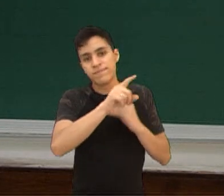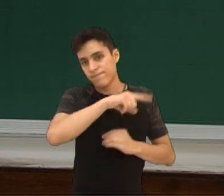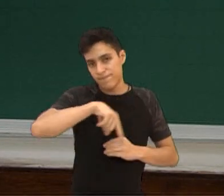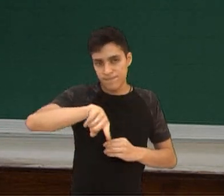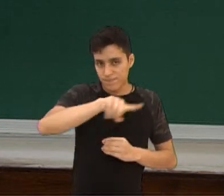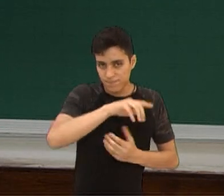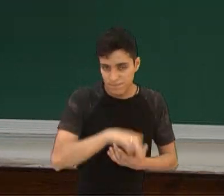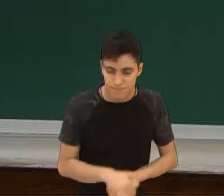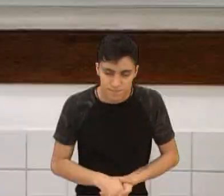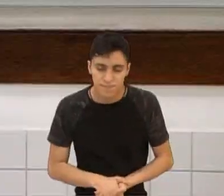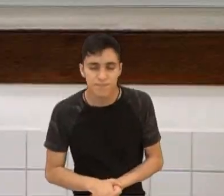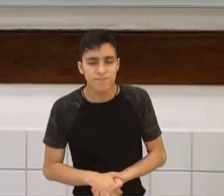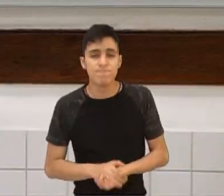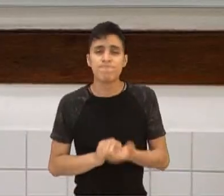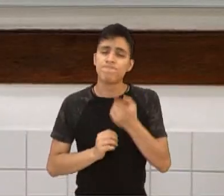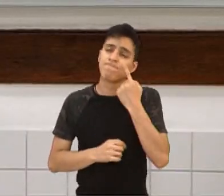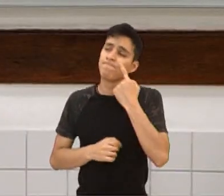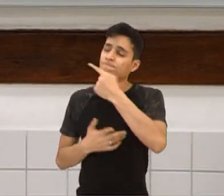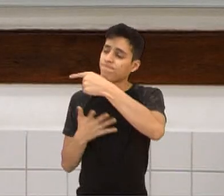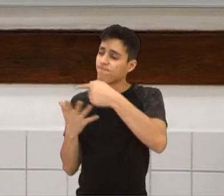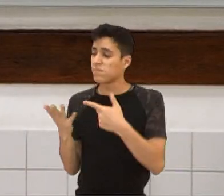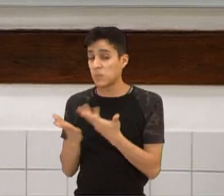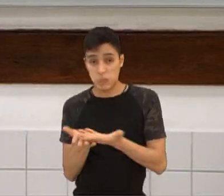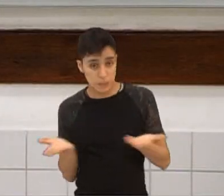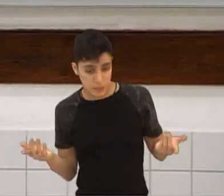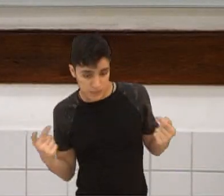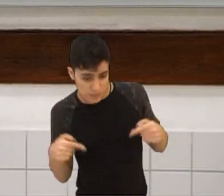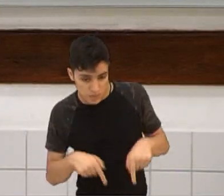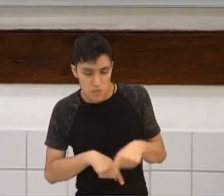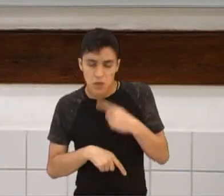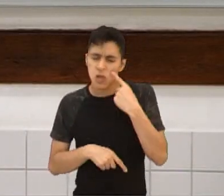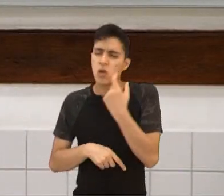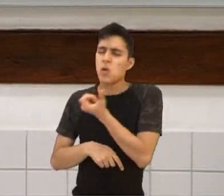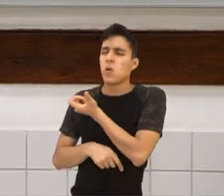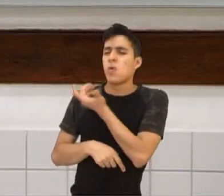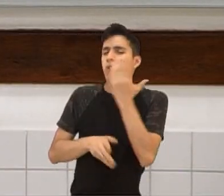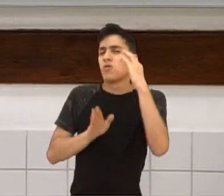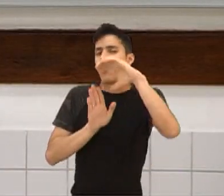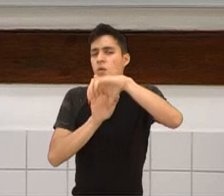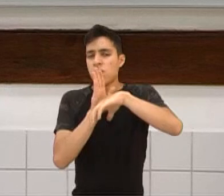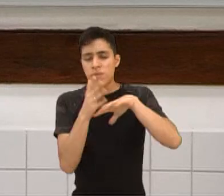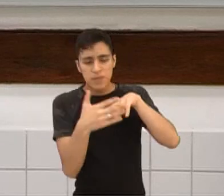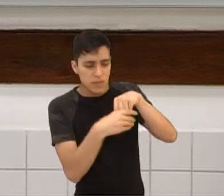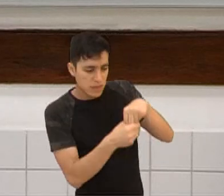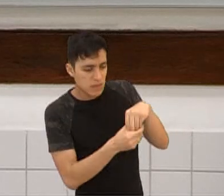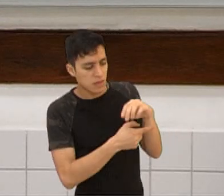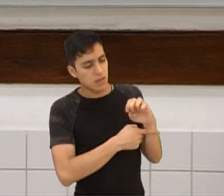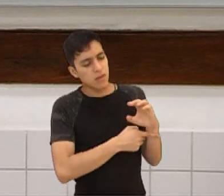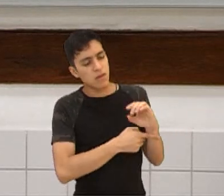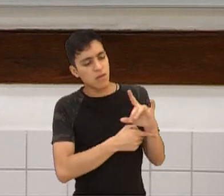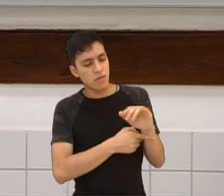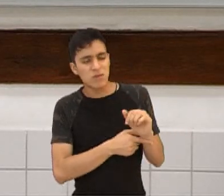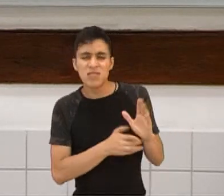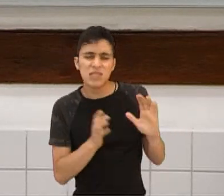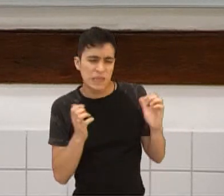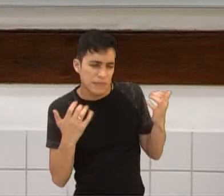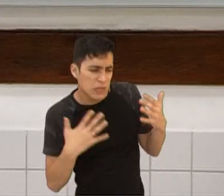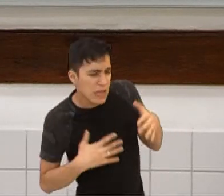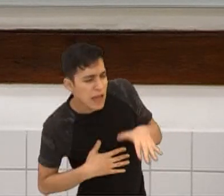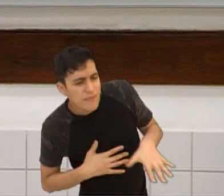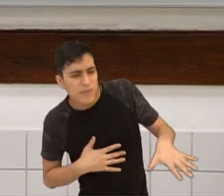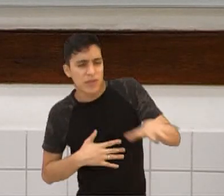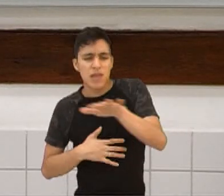só, gente, quantas coisas a gente relembrou na aula de hoje, quantos conceitos de ecologia. falou lá de habitat nicho ecológico, falou